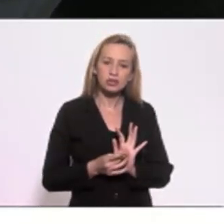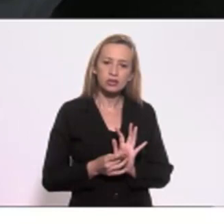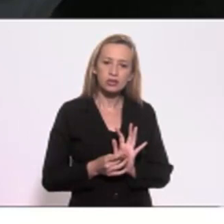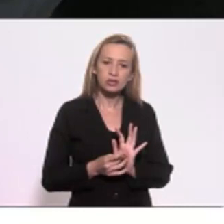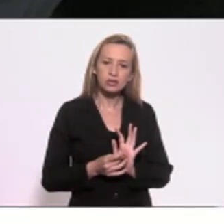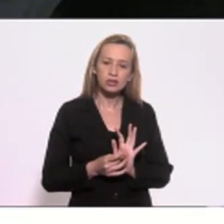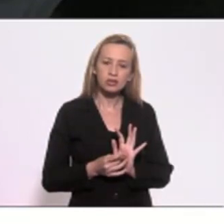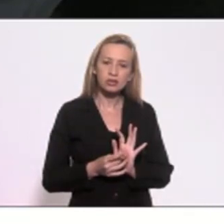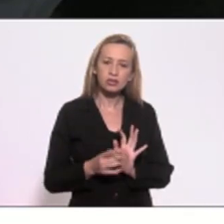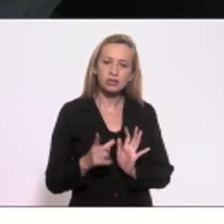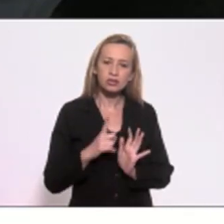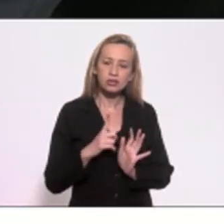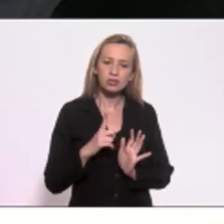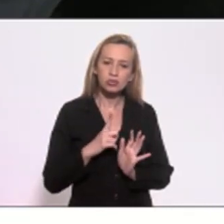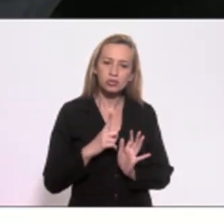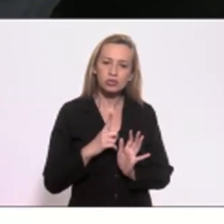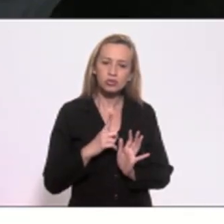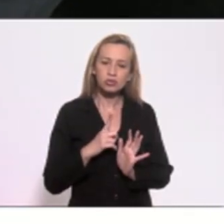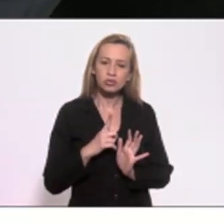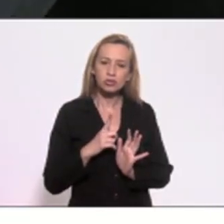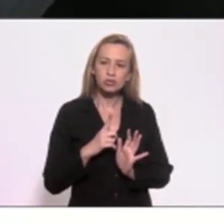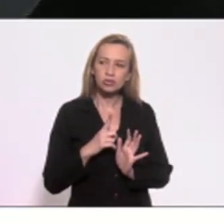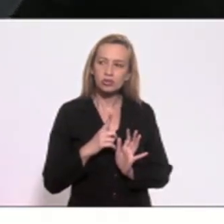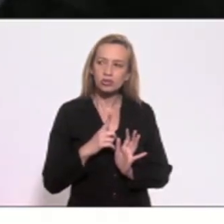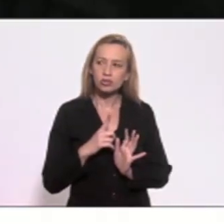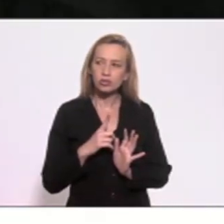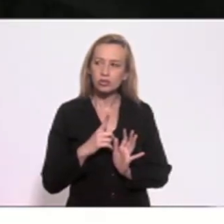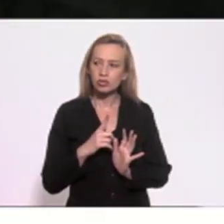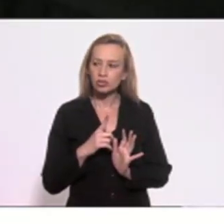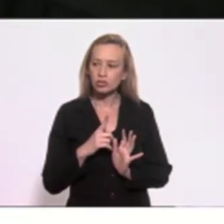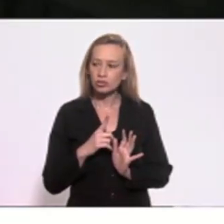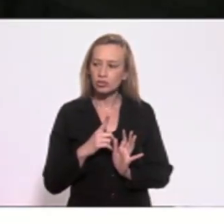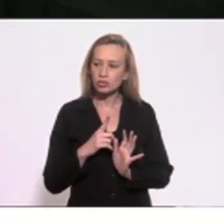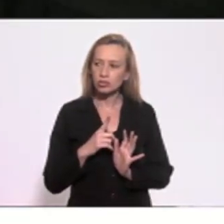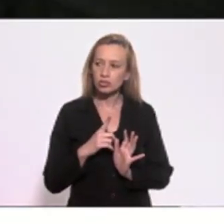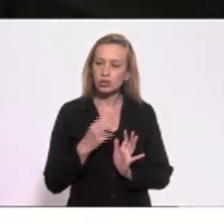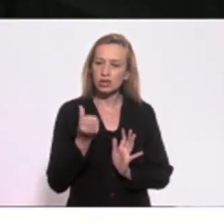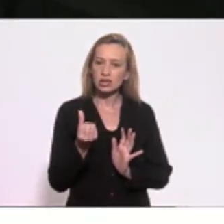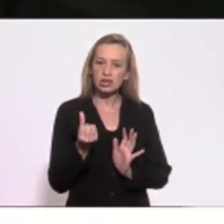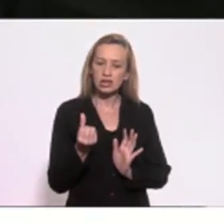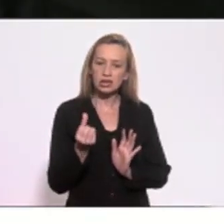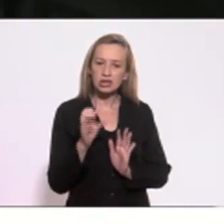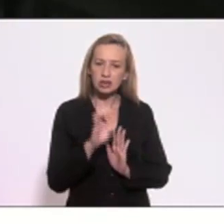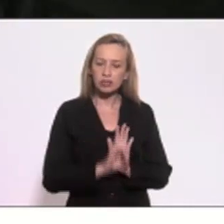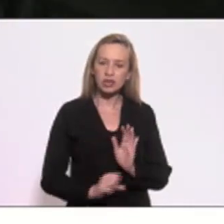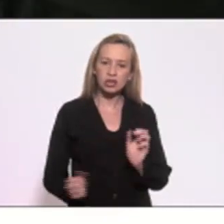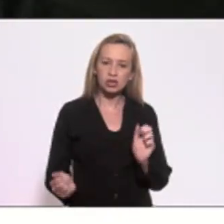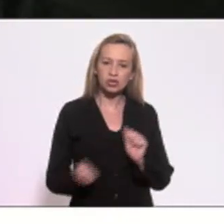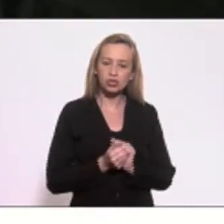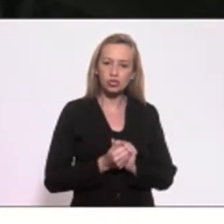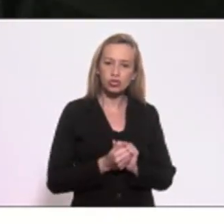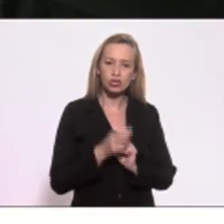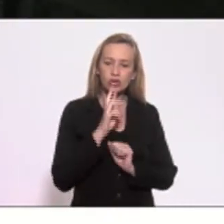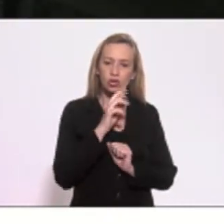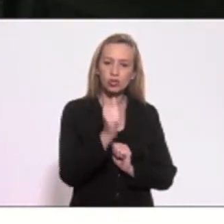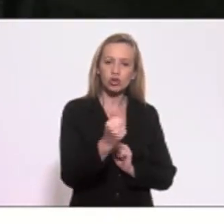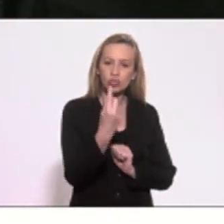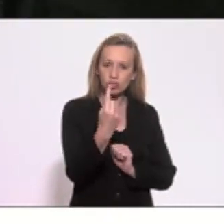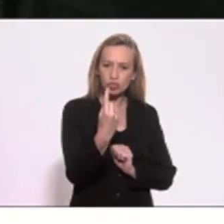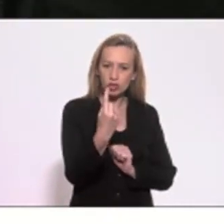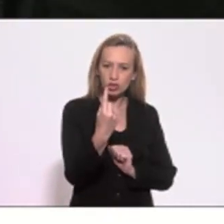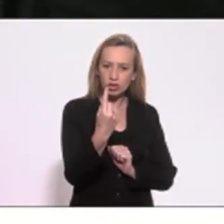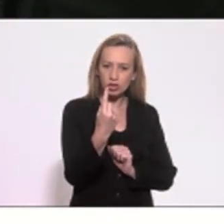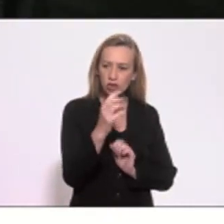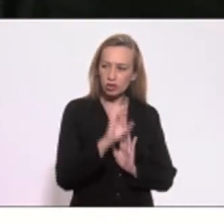nós tínhamos protocolado 6 emendas. Sim. E o Rodrigo Amorim uma. É isso mesmo? Ou